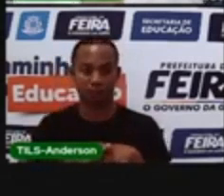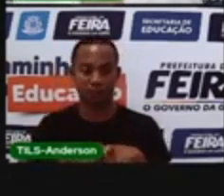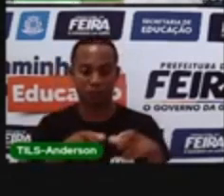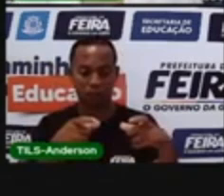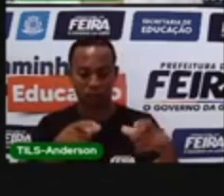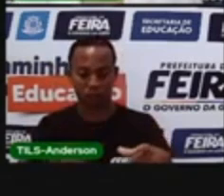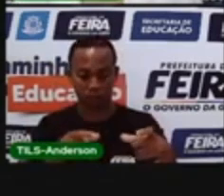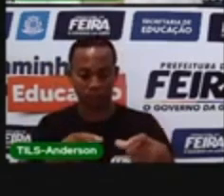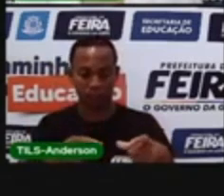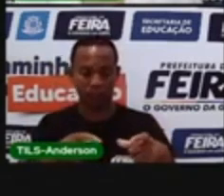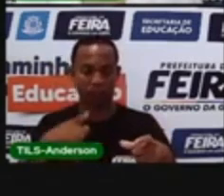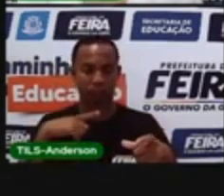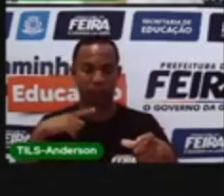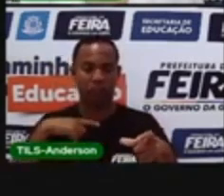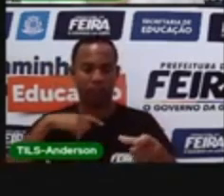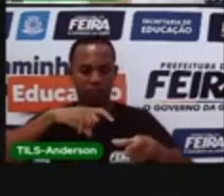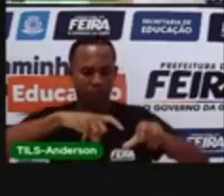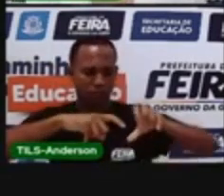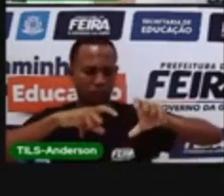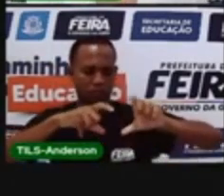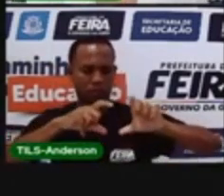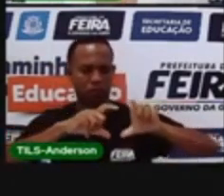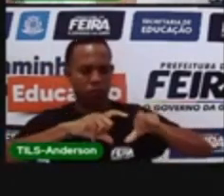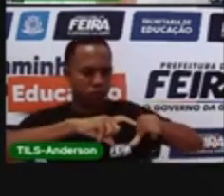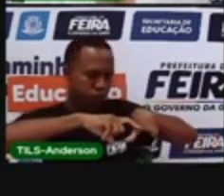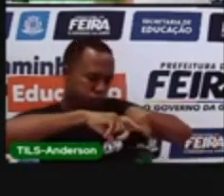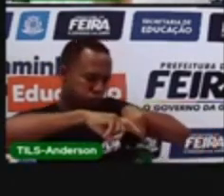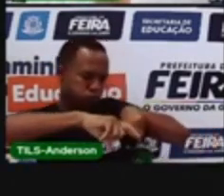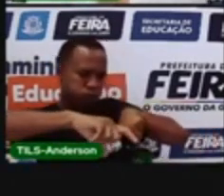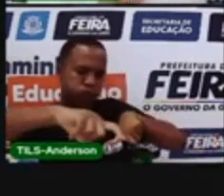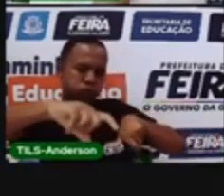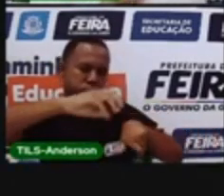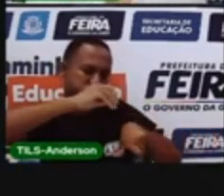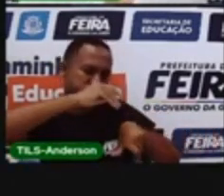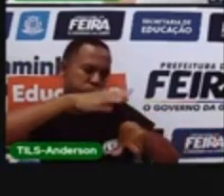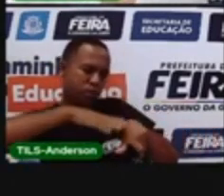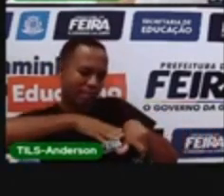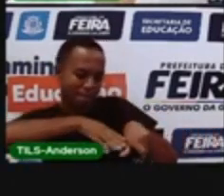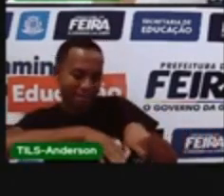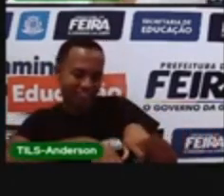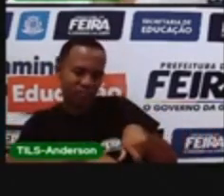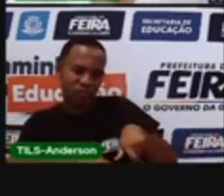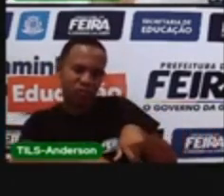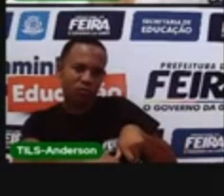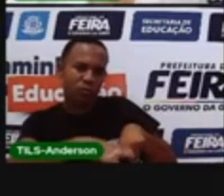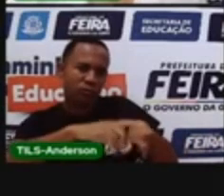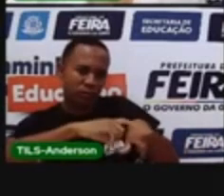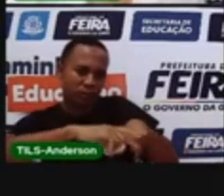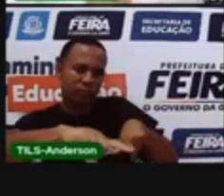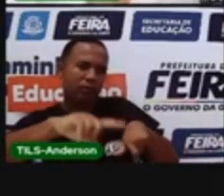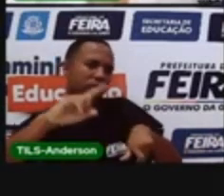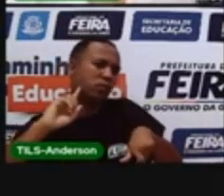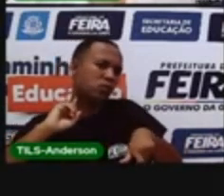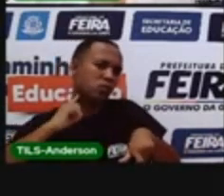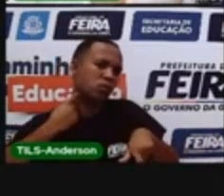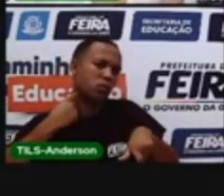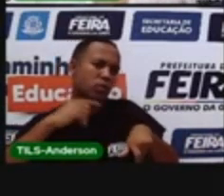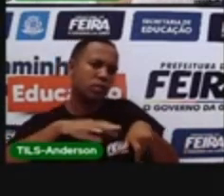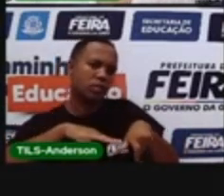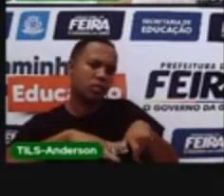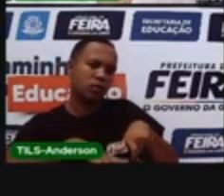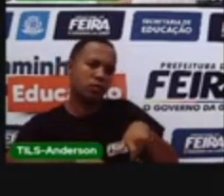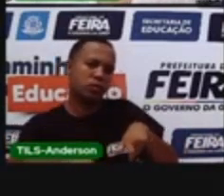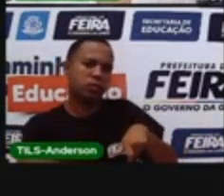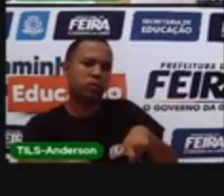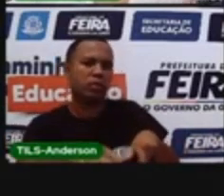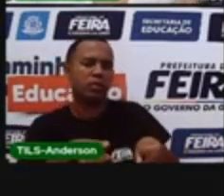de canos subterrâneos. O que é uma coisa subterrânea que fica por debaixo da terra? Que leva, olha, um outro